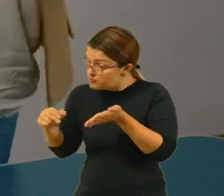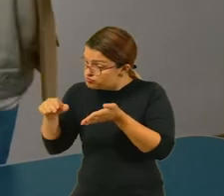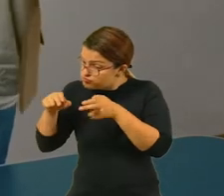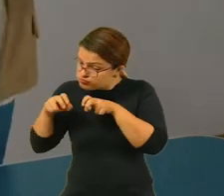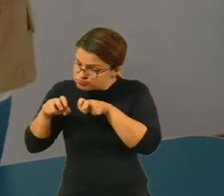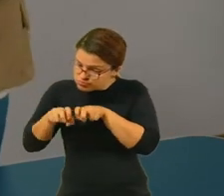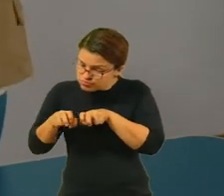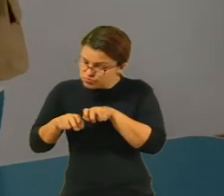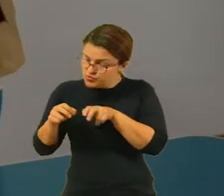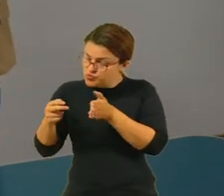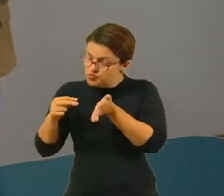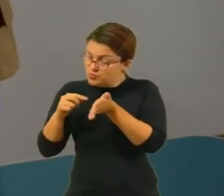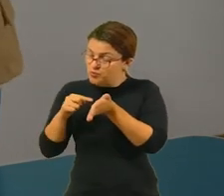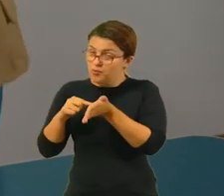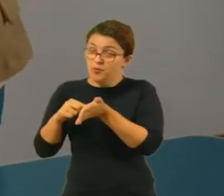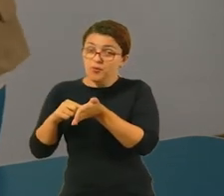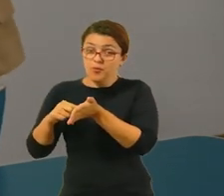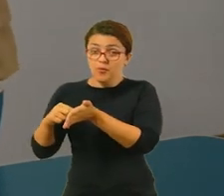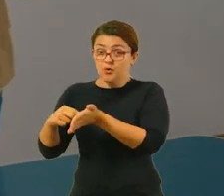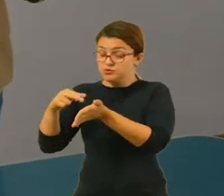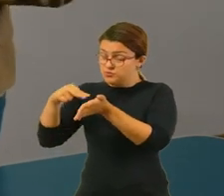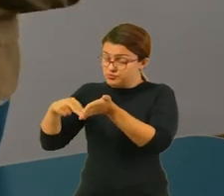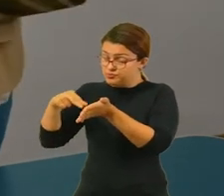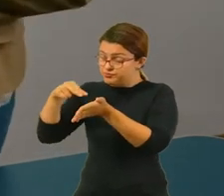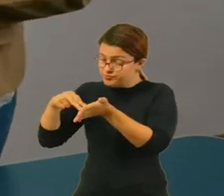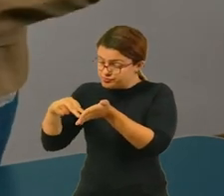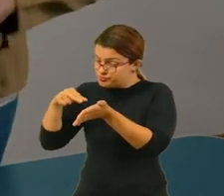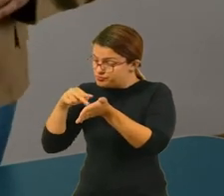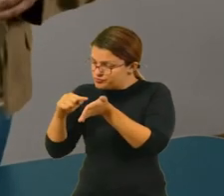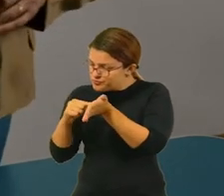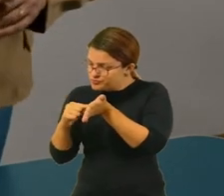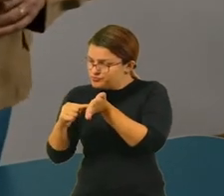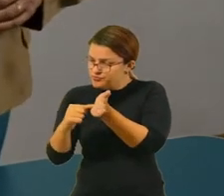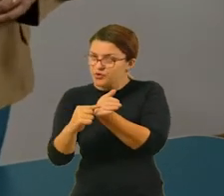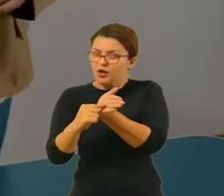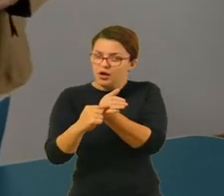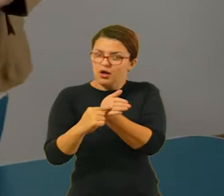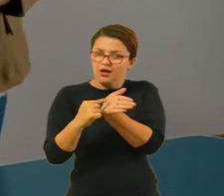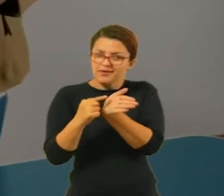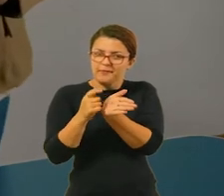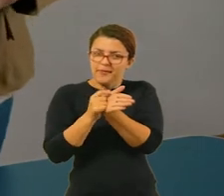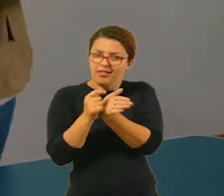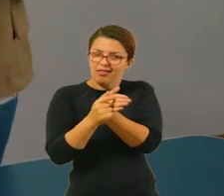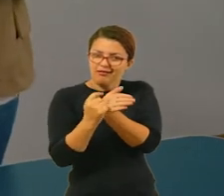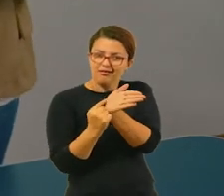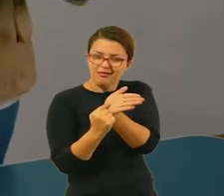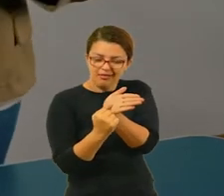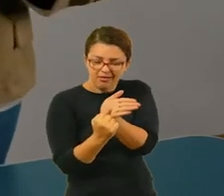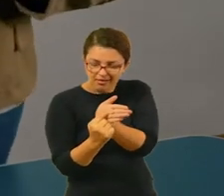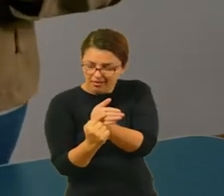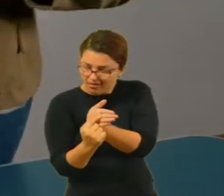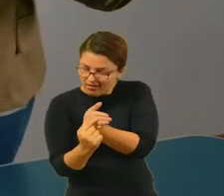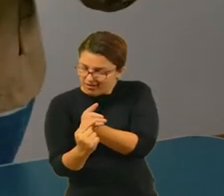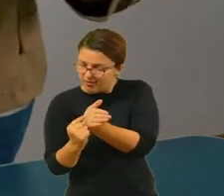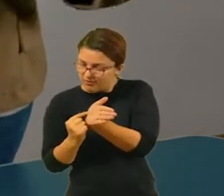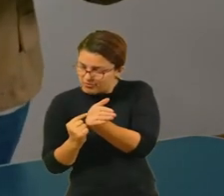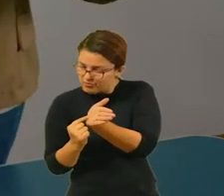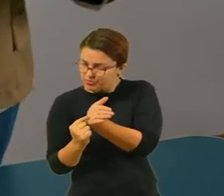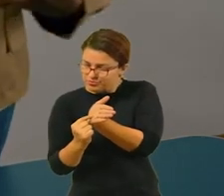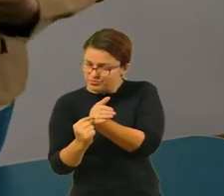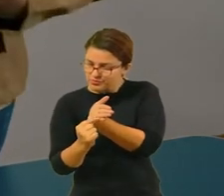vai trazer ela perto da gente e ler com ela, mostrando o texto, a gente vai passando o dedinho assim nas palavras e